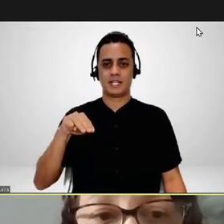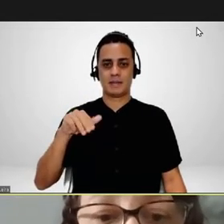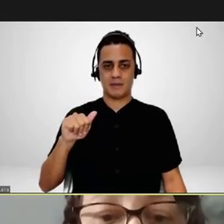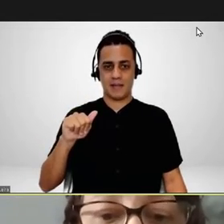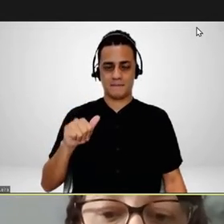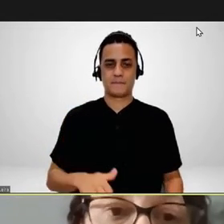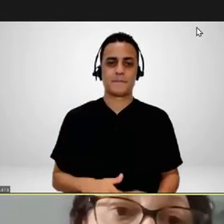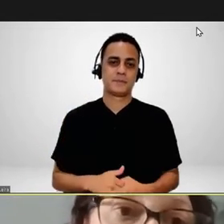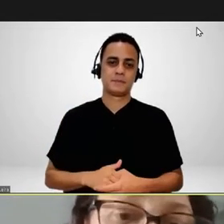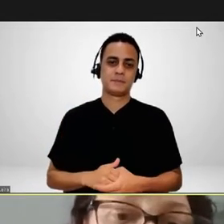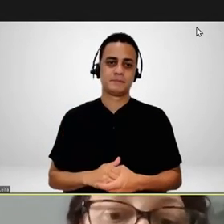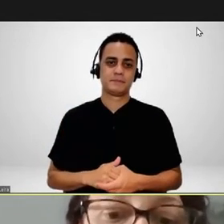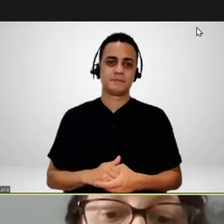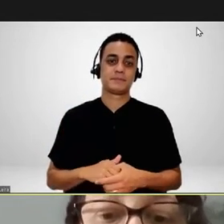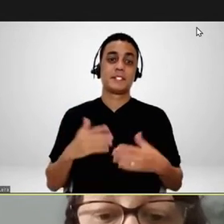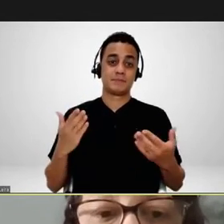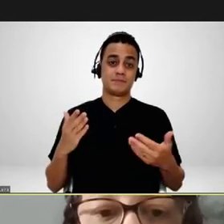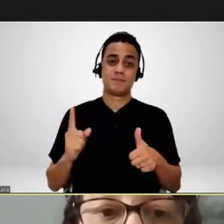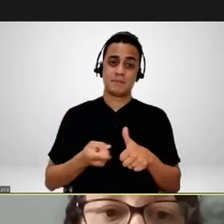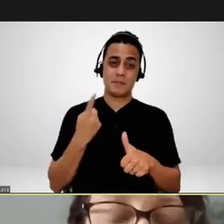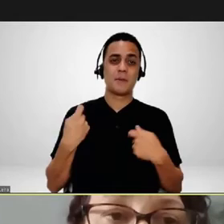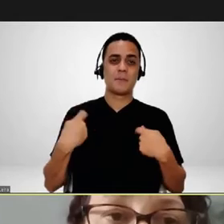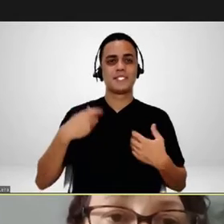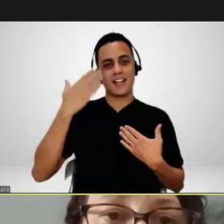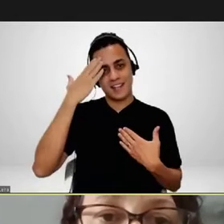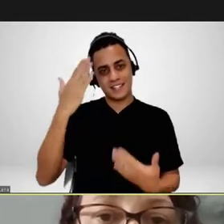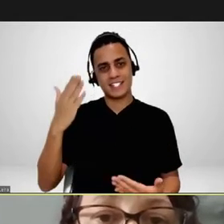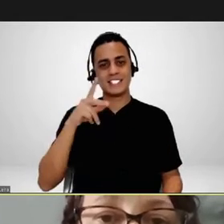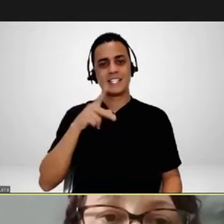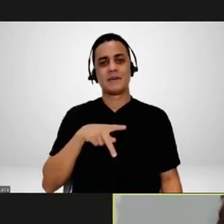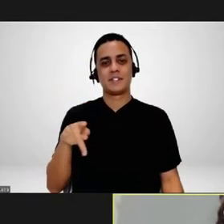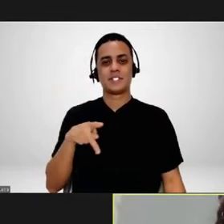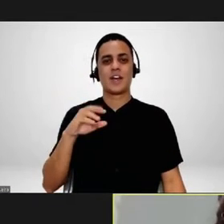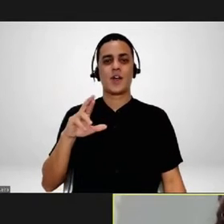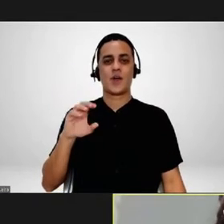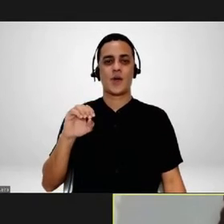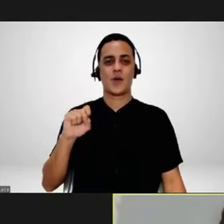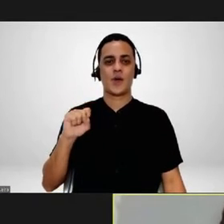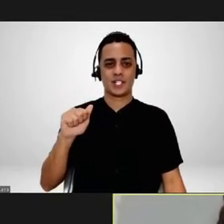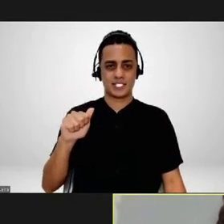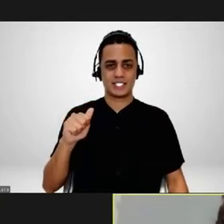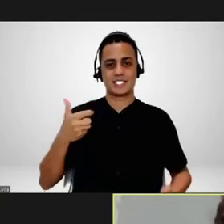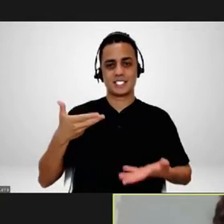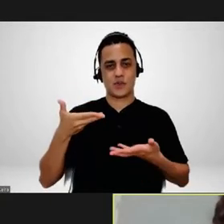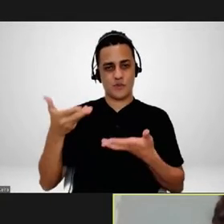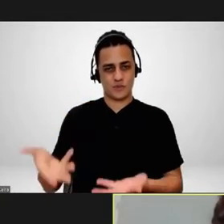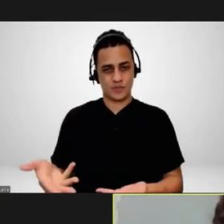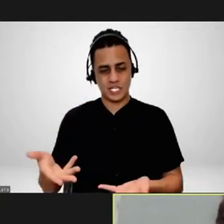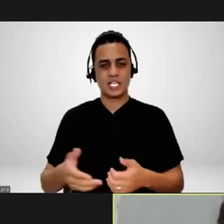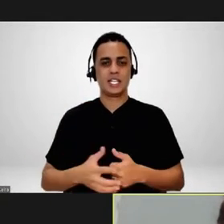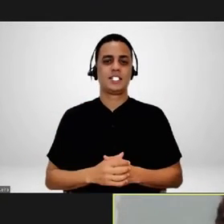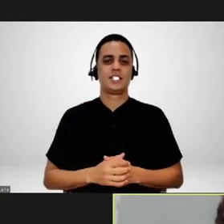Bem, primeiro eu preciso agradecer à professora Rosa Havelberg pelo convite,